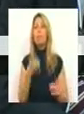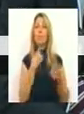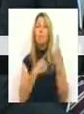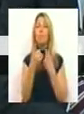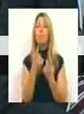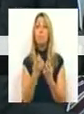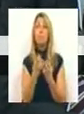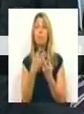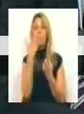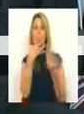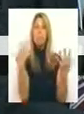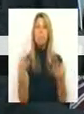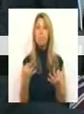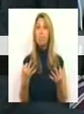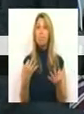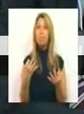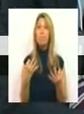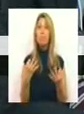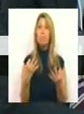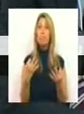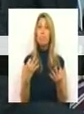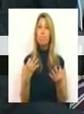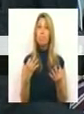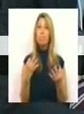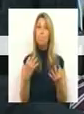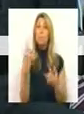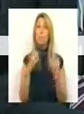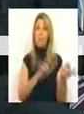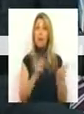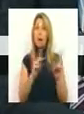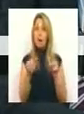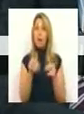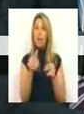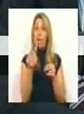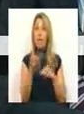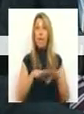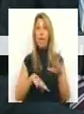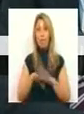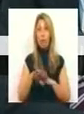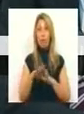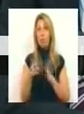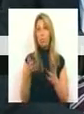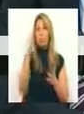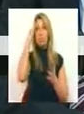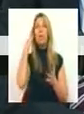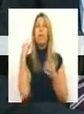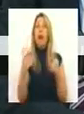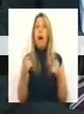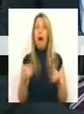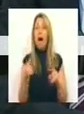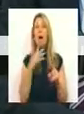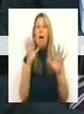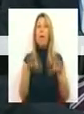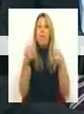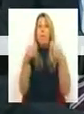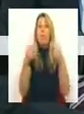questão, se vai ser feita alguma alteração ao que está previsto para a supressão das passagens de nível, que era